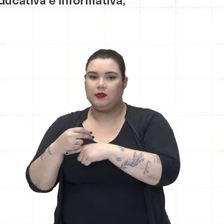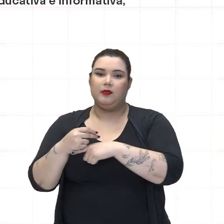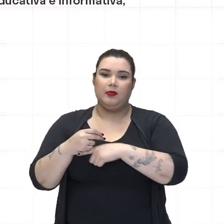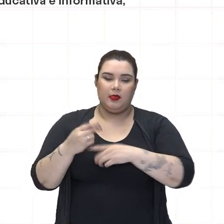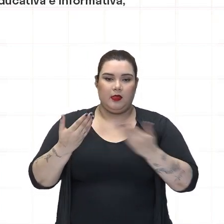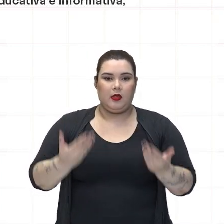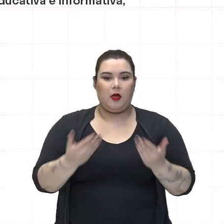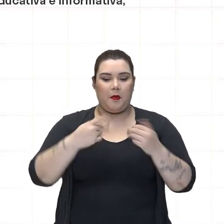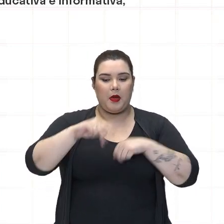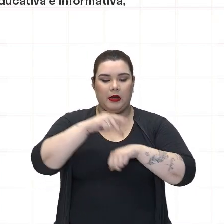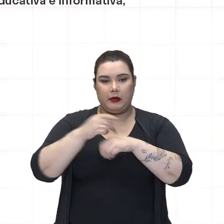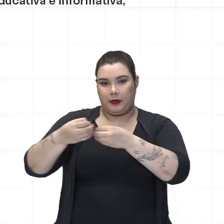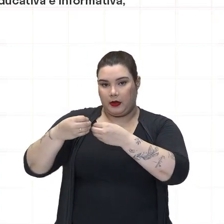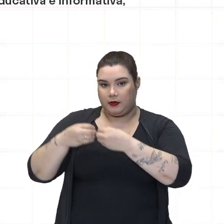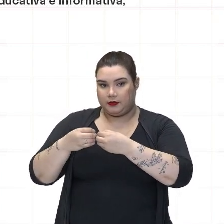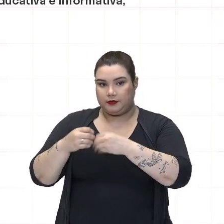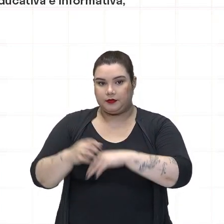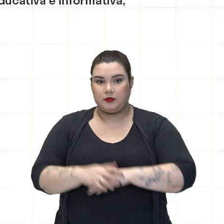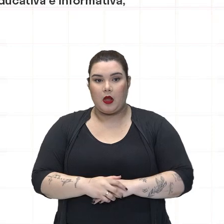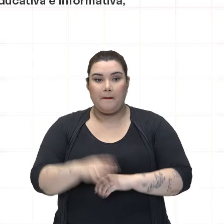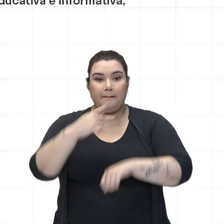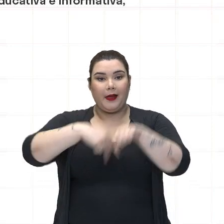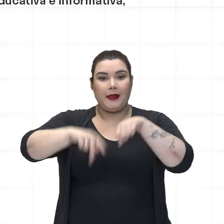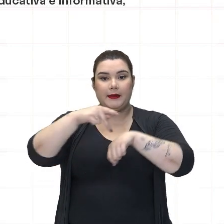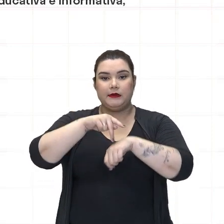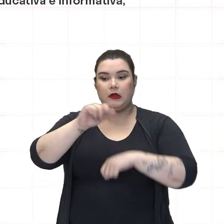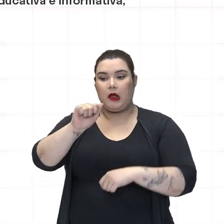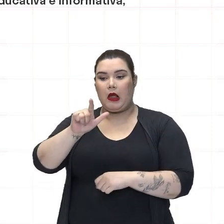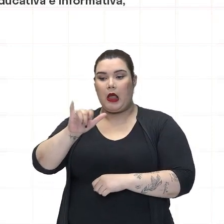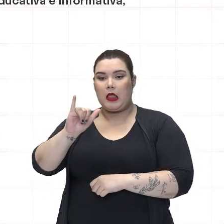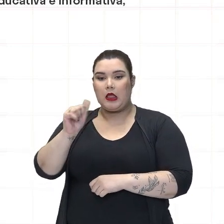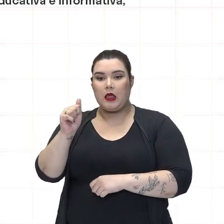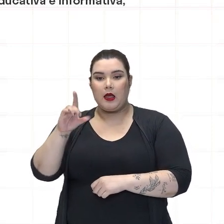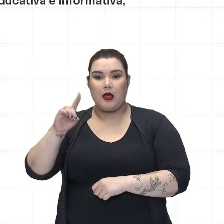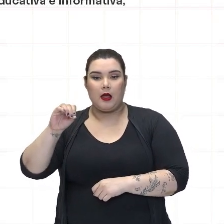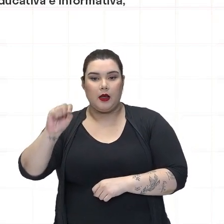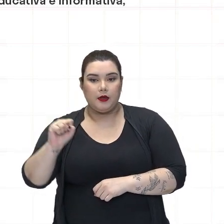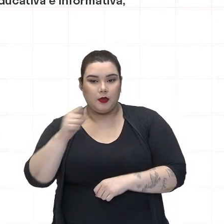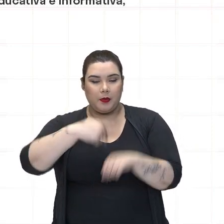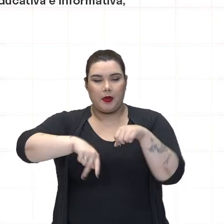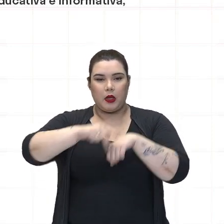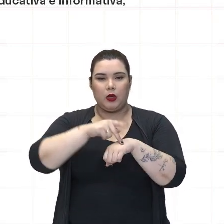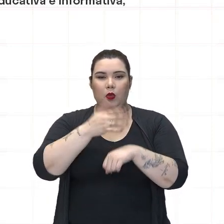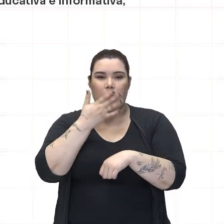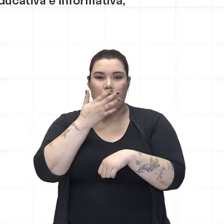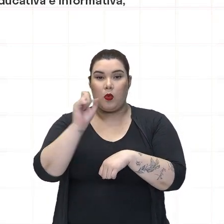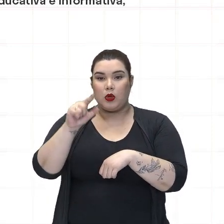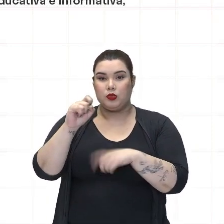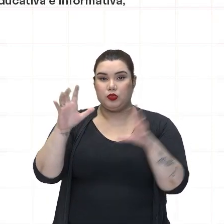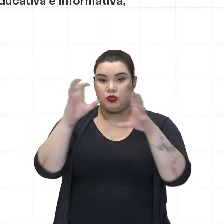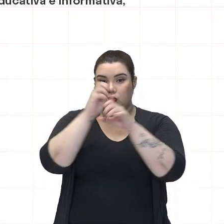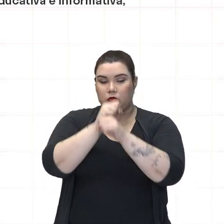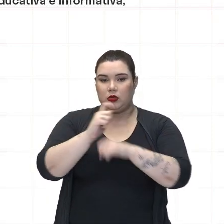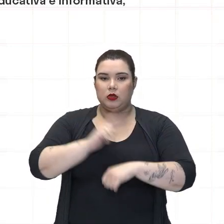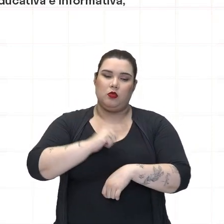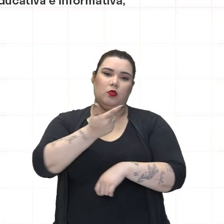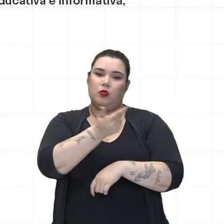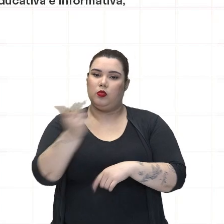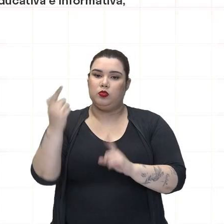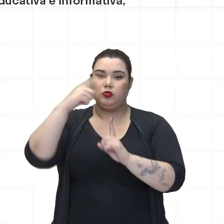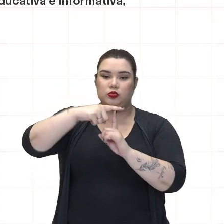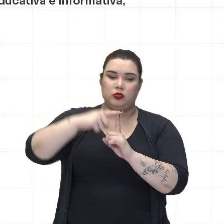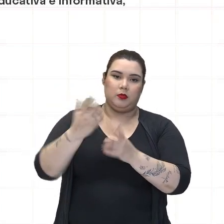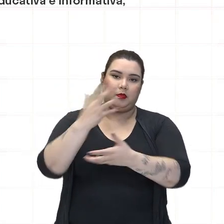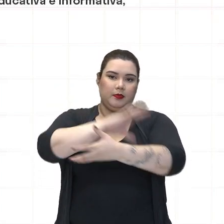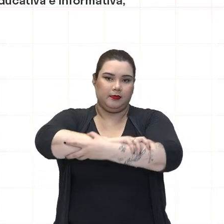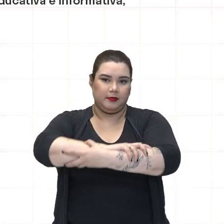países vizinhos. Já os países aliados, né, que estão em azul escuro, né, tiveram ali outro tipo de parceria para tentar